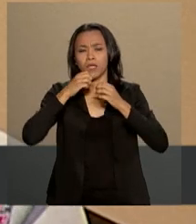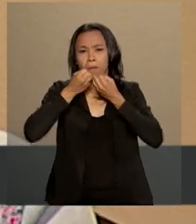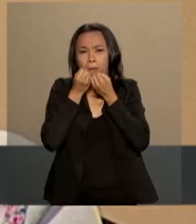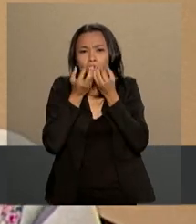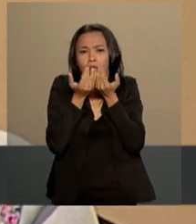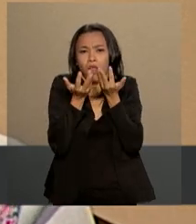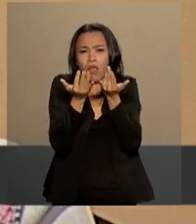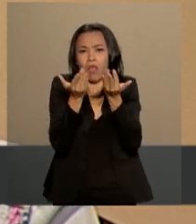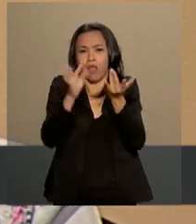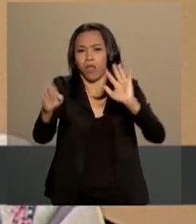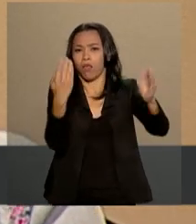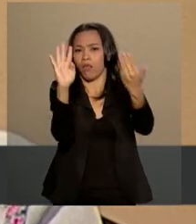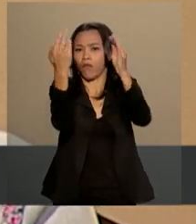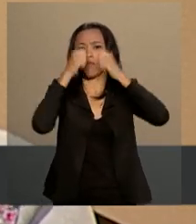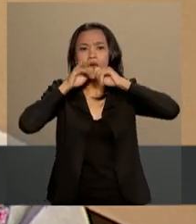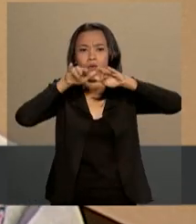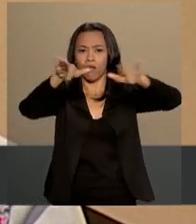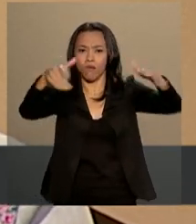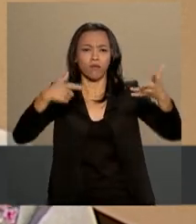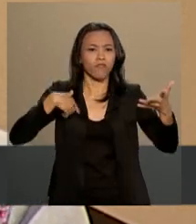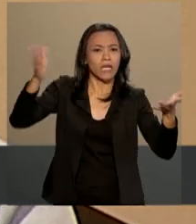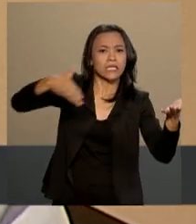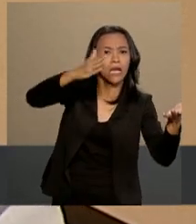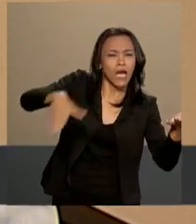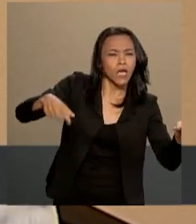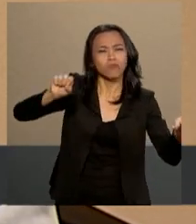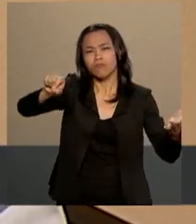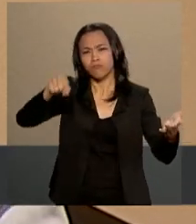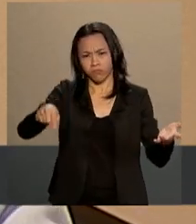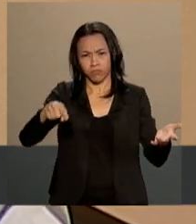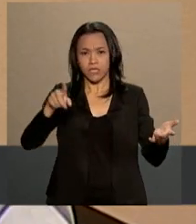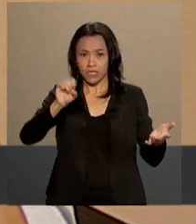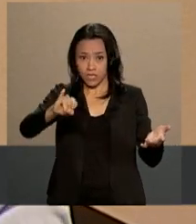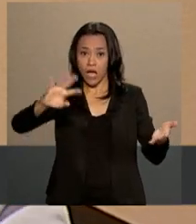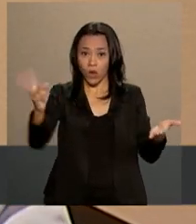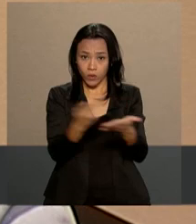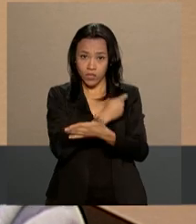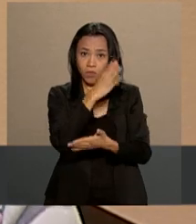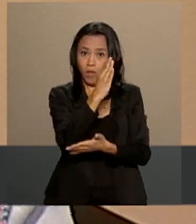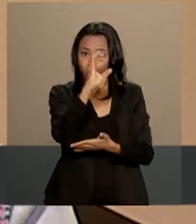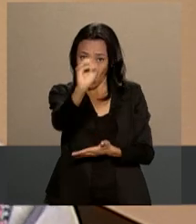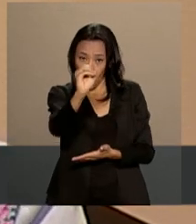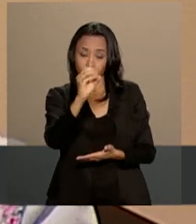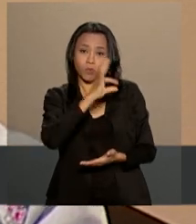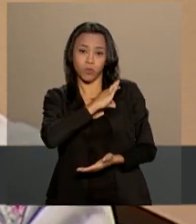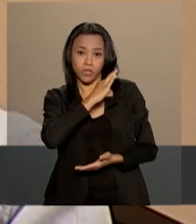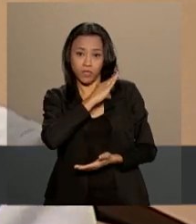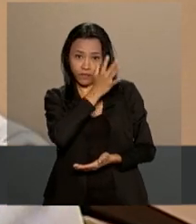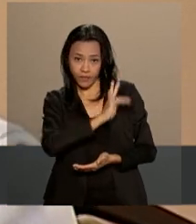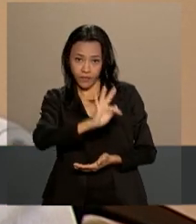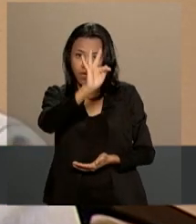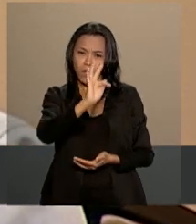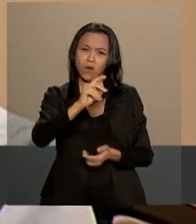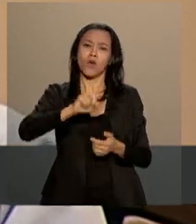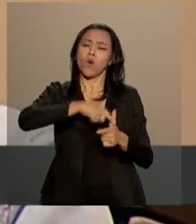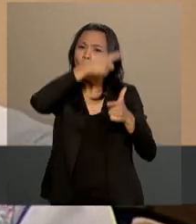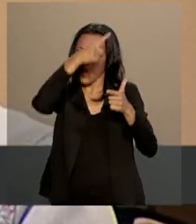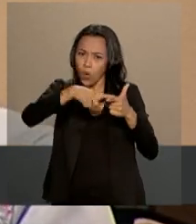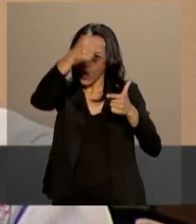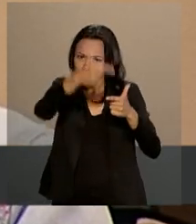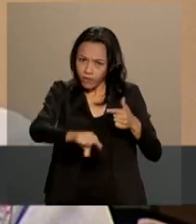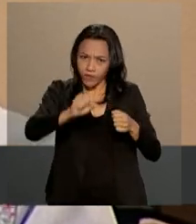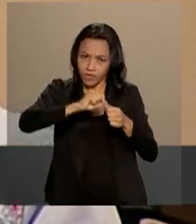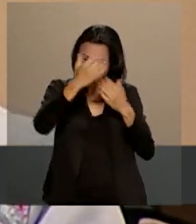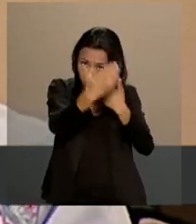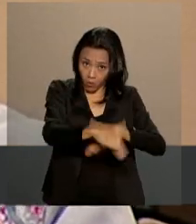informações que circularam de exame cancelado se uma vez feita a ocorrência junto à polícia federal se eles vão ter a chance de fazer o enem em